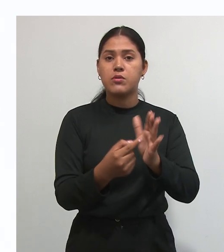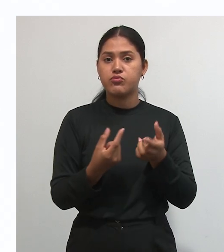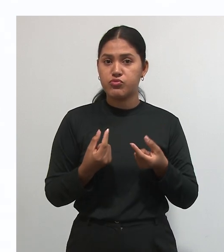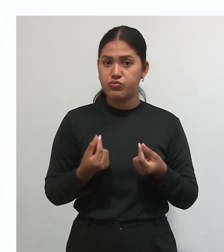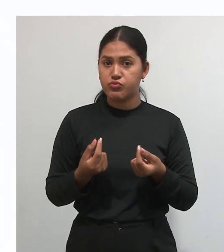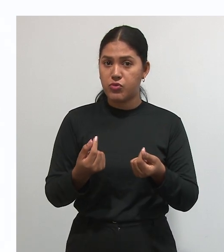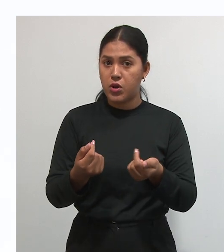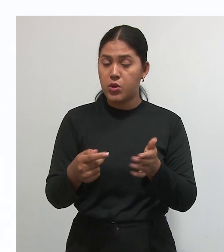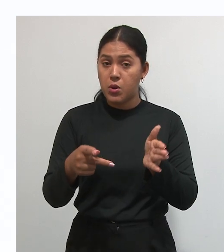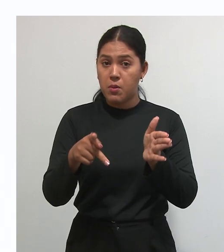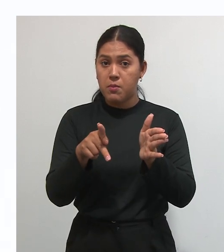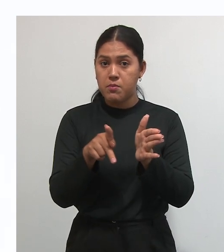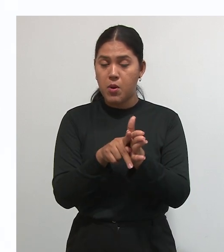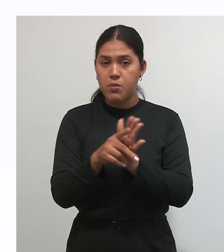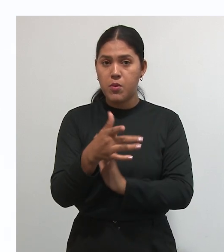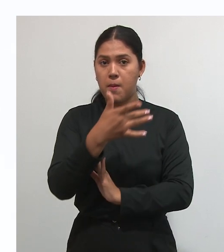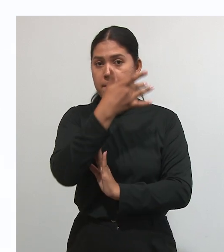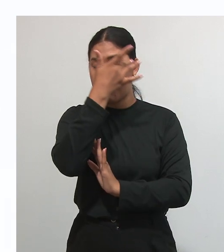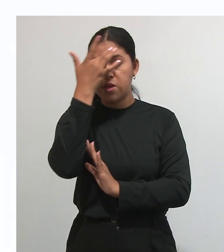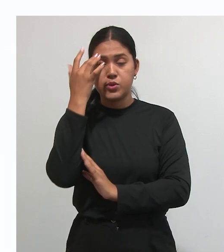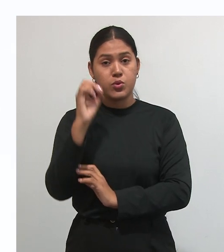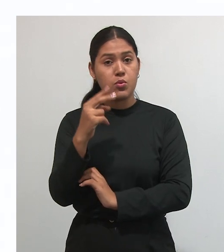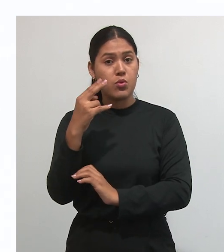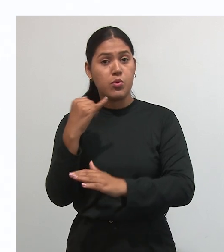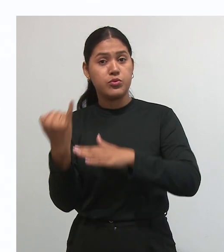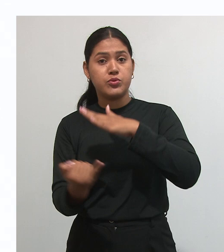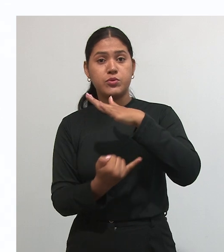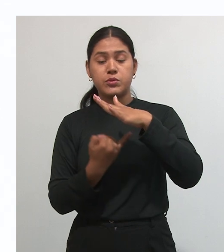patrimonial do exercício em confronto o quê? Tanto das